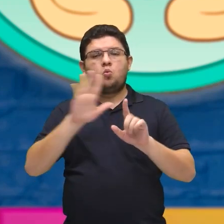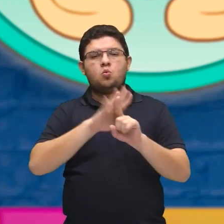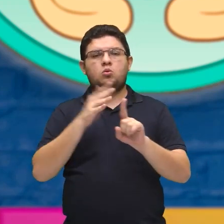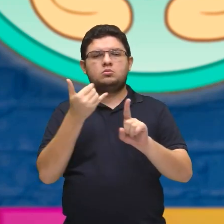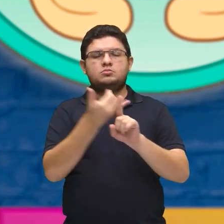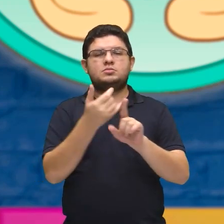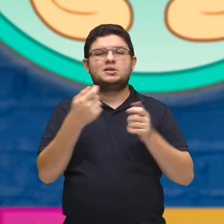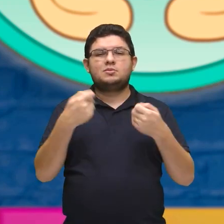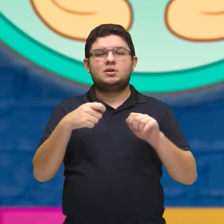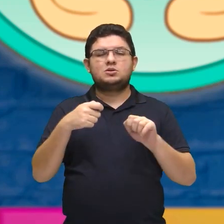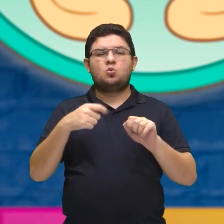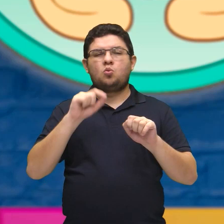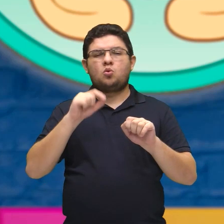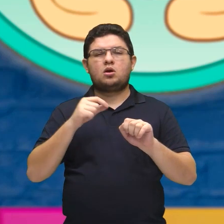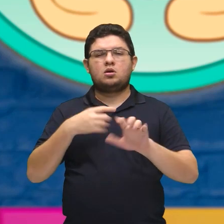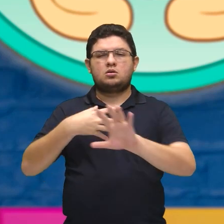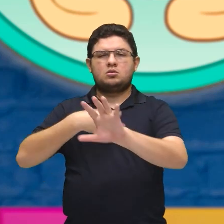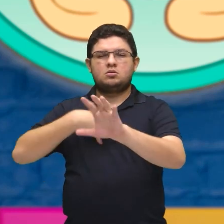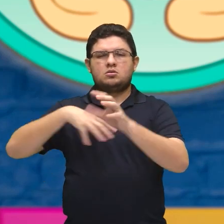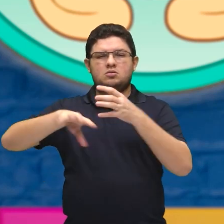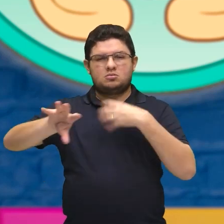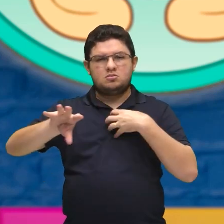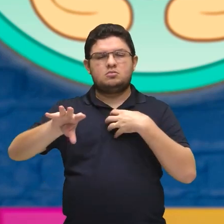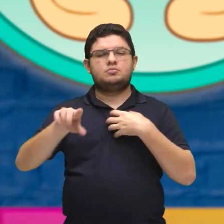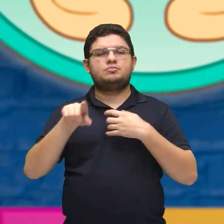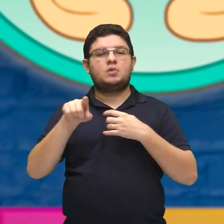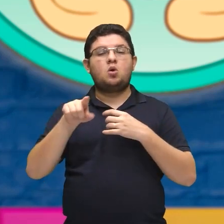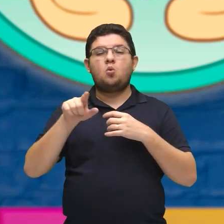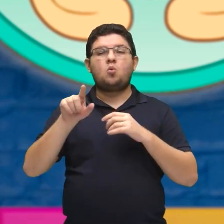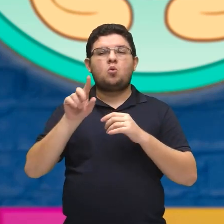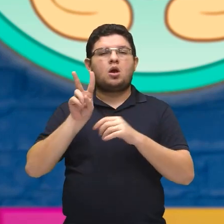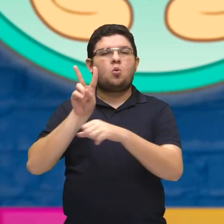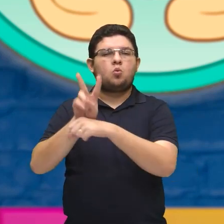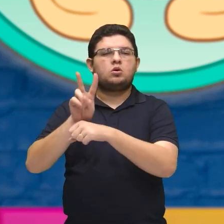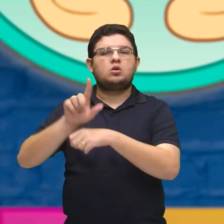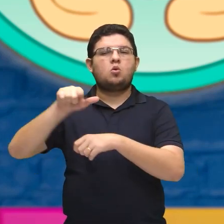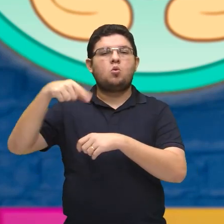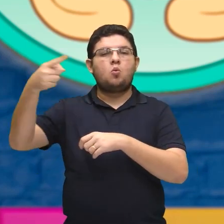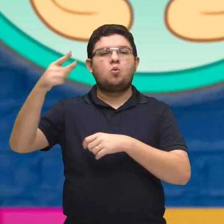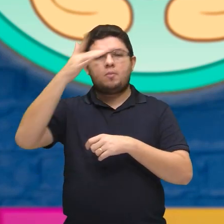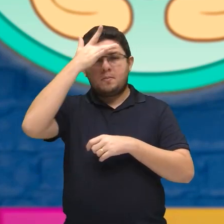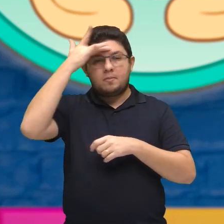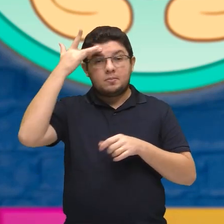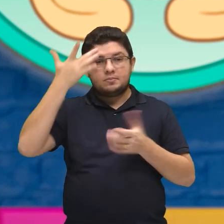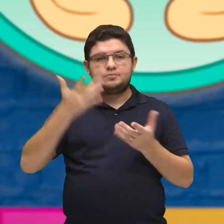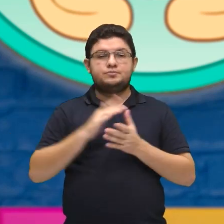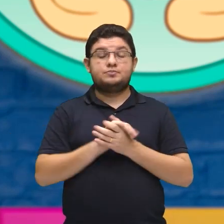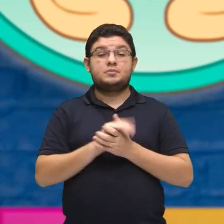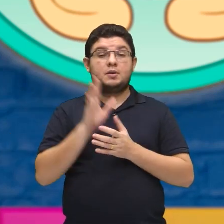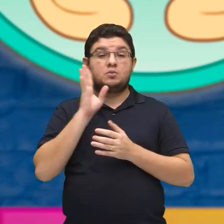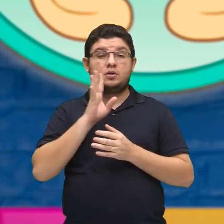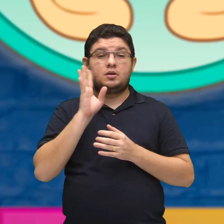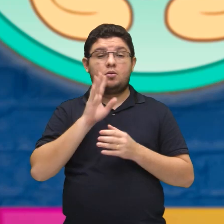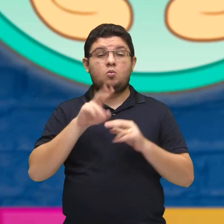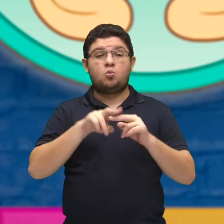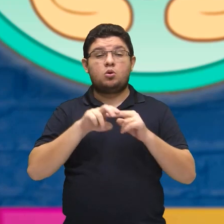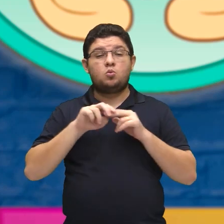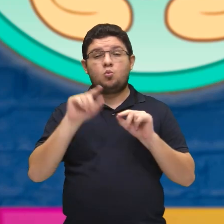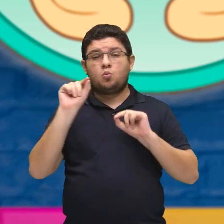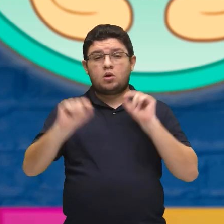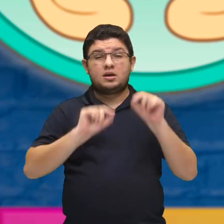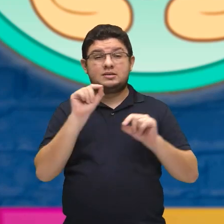empatia, ter um cuidado com o outro, gente. É muito bacana. É muito bacana, por quê? Porque quando eu tenho cuidado